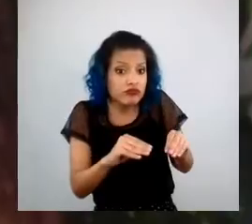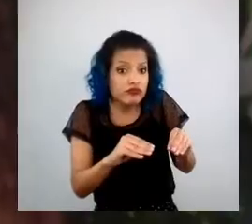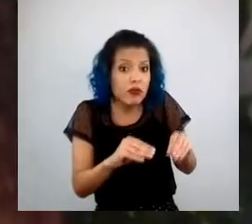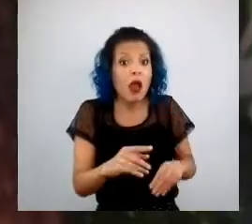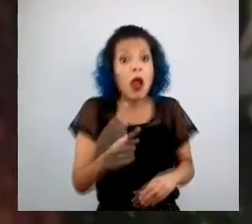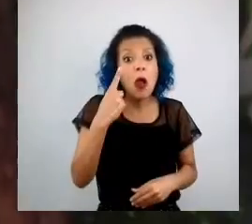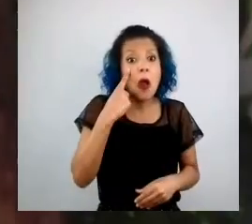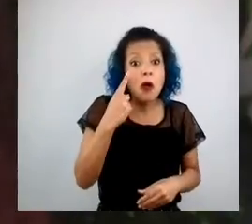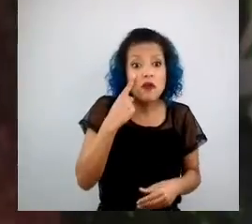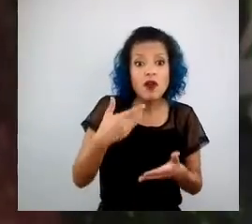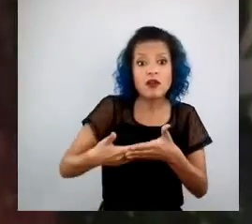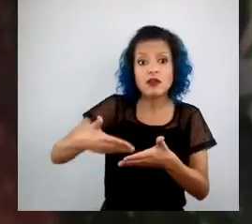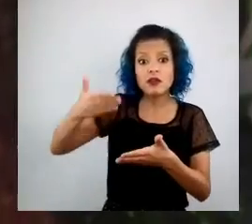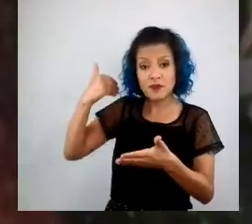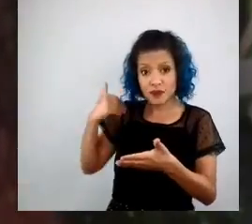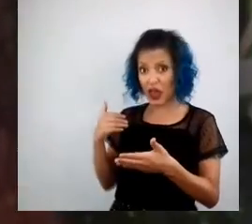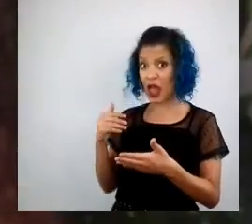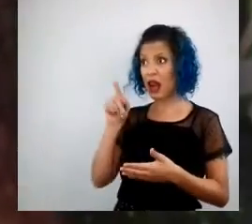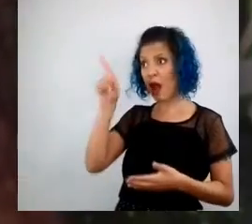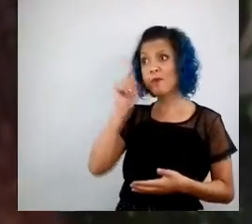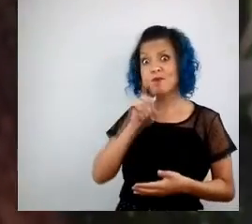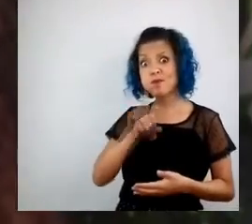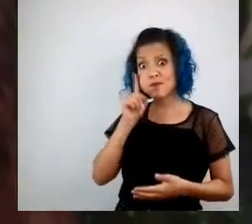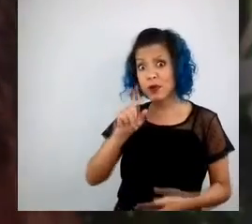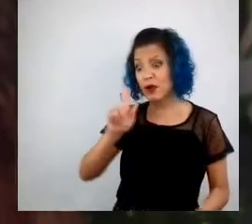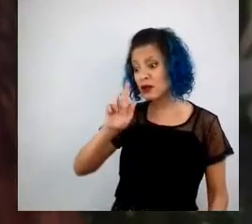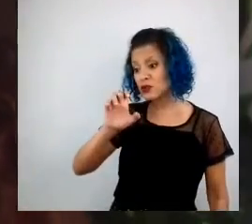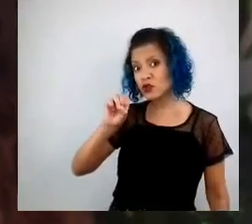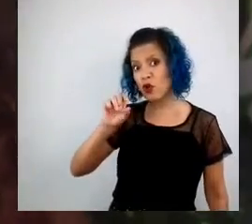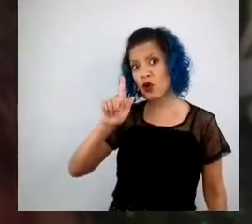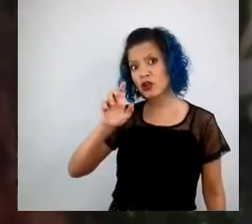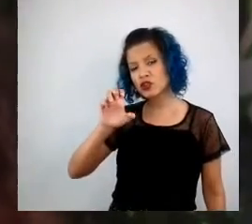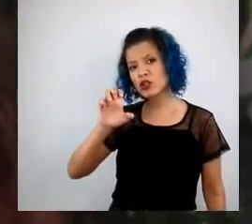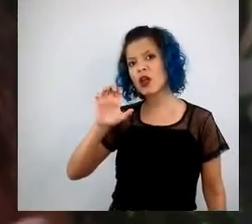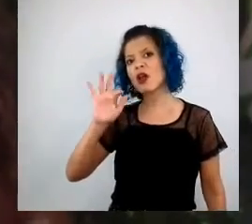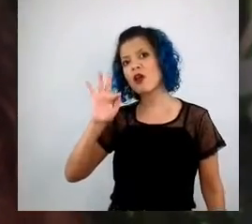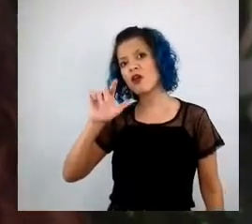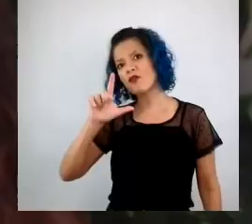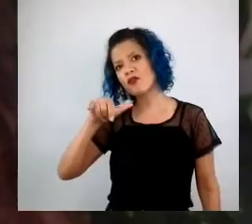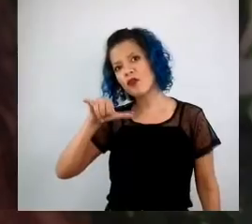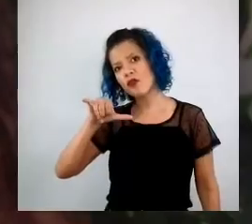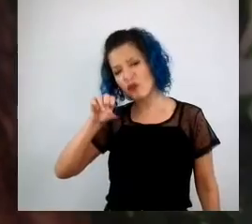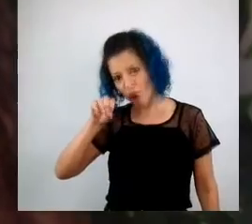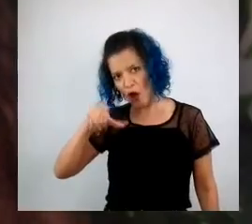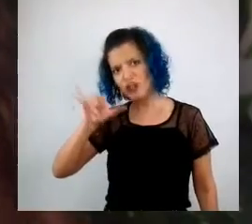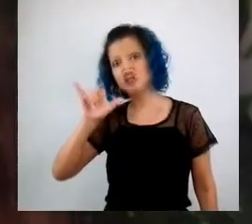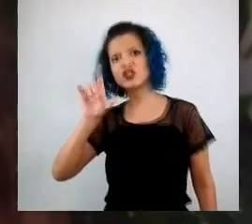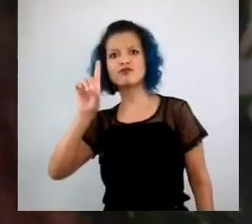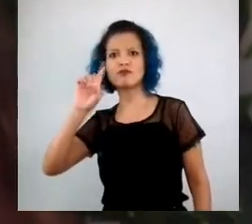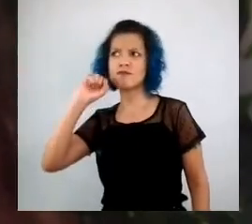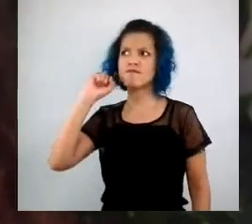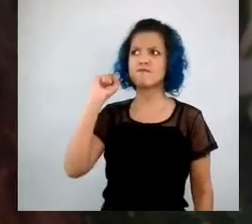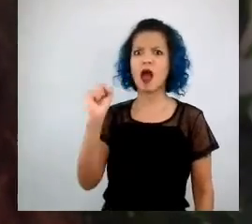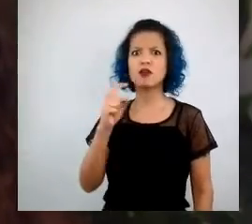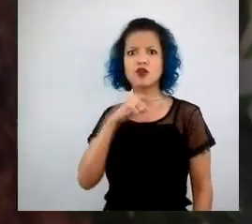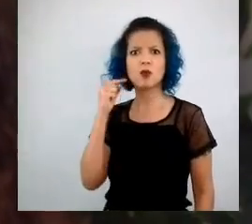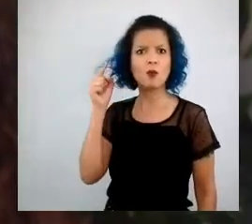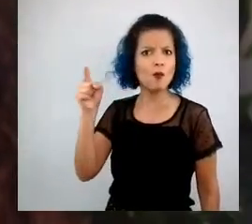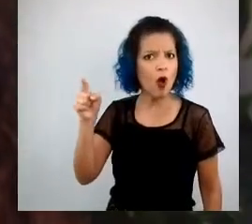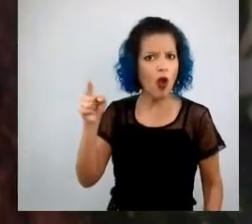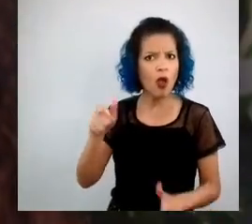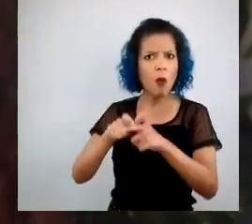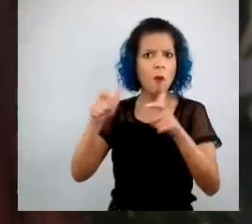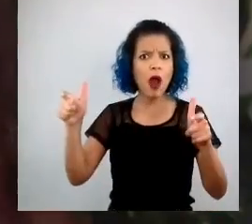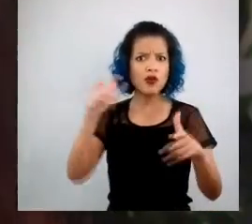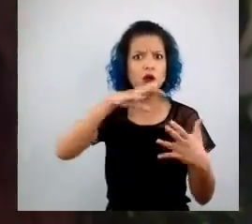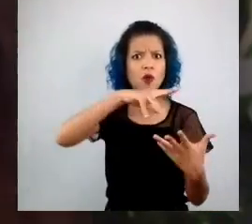do George Floyd mostram exatamente isso, né, também, que a grande população, uma boa parcela da